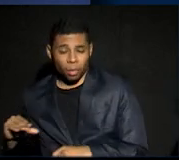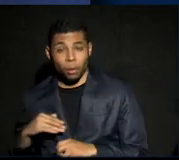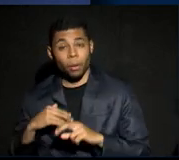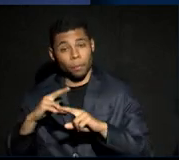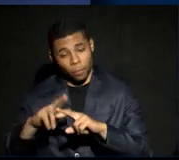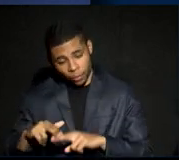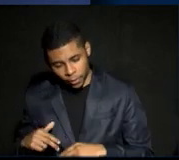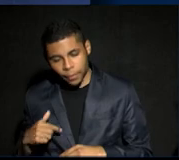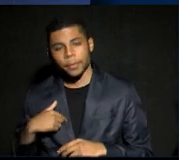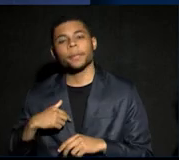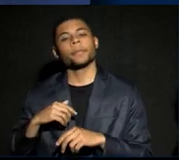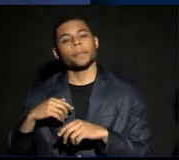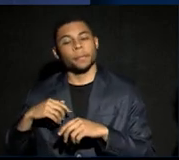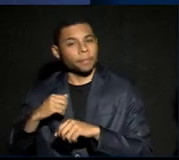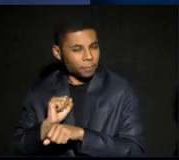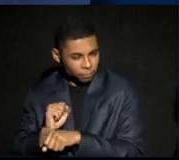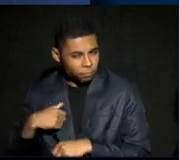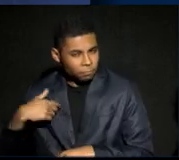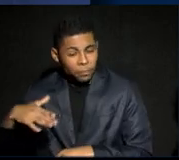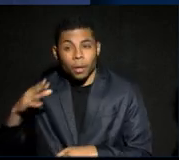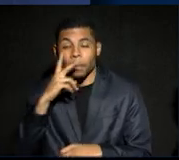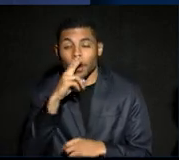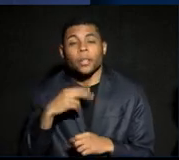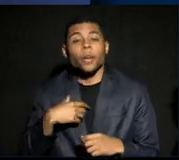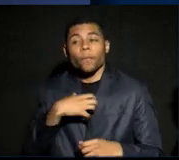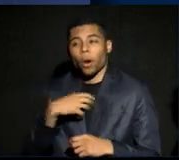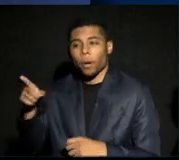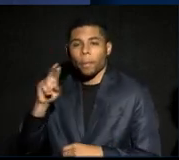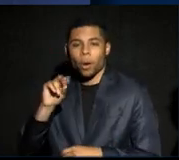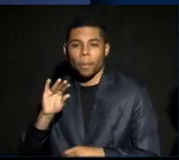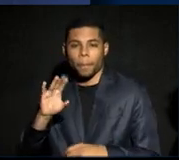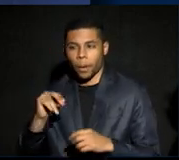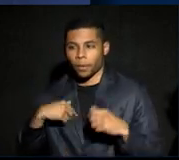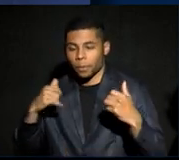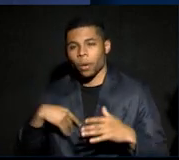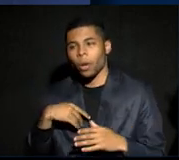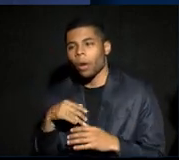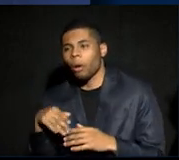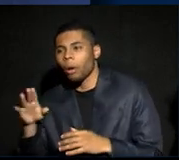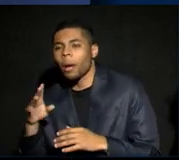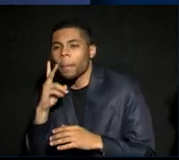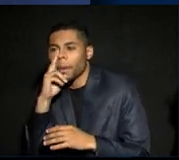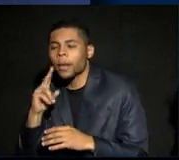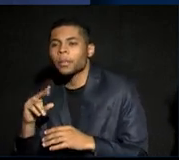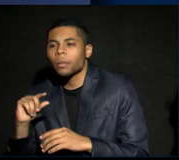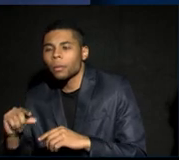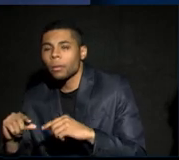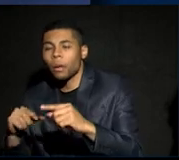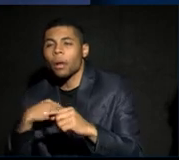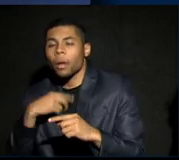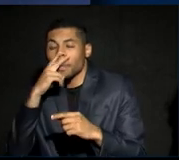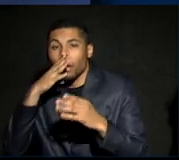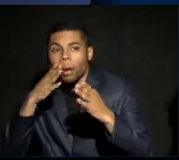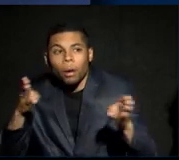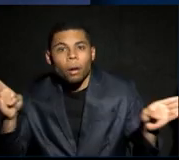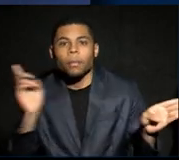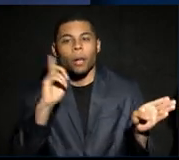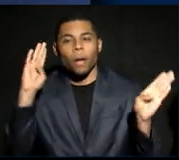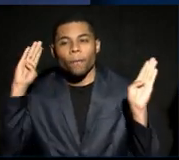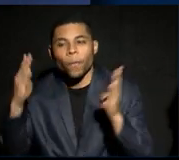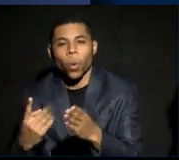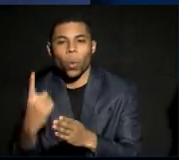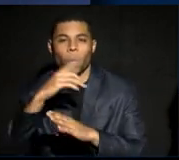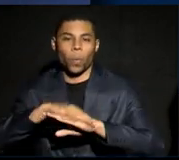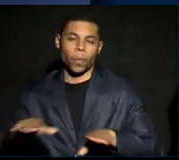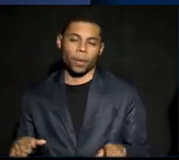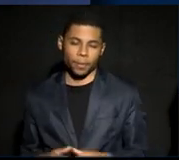para um novo horizonte em que, naturalmente, as projeções são um pouquinho menores, além do